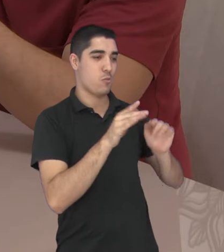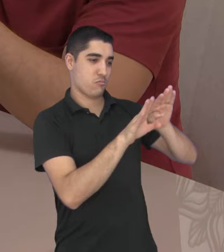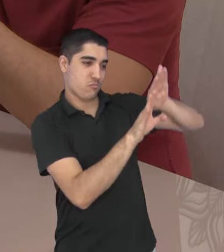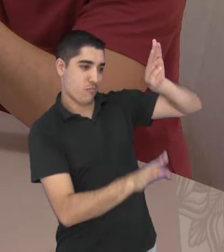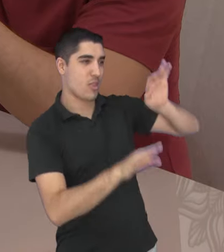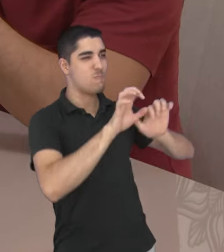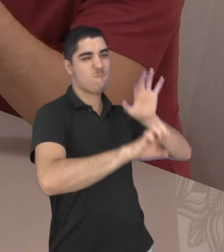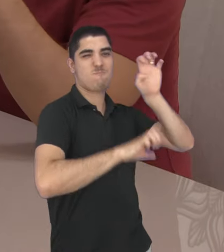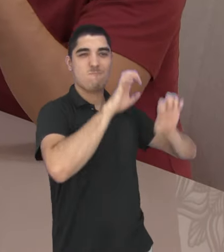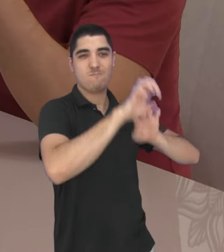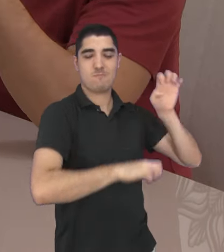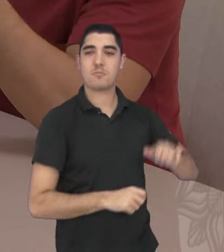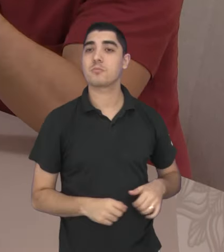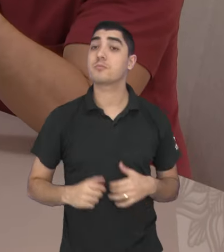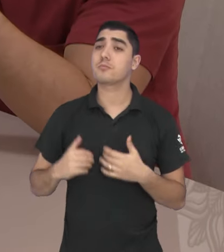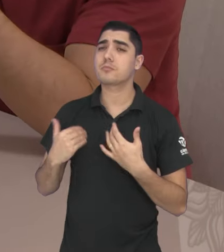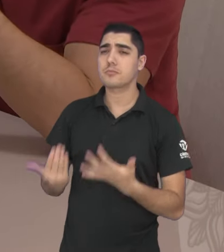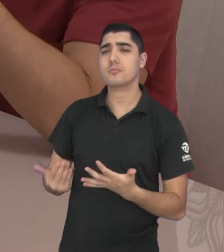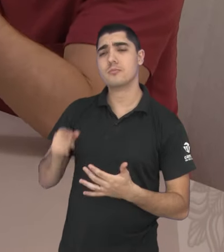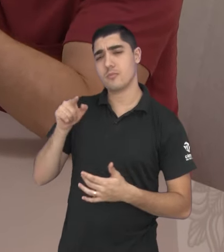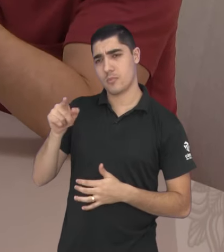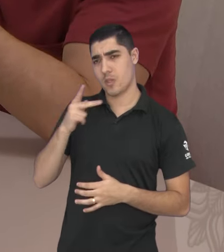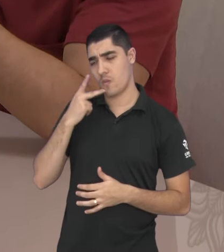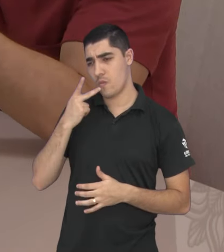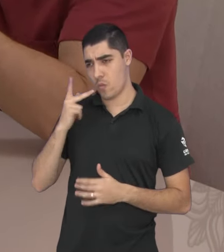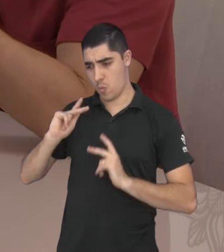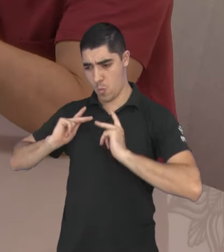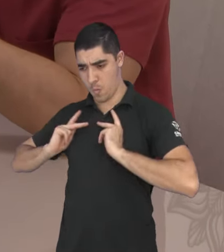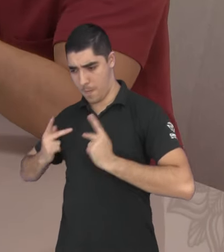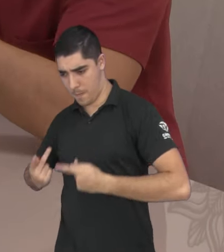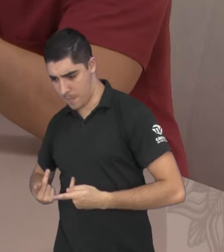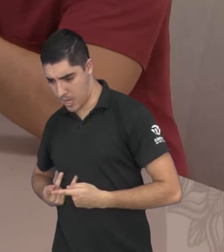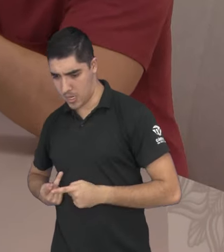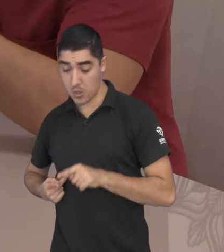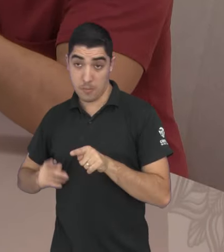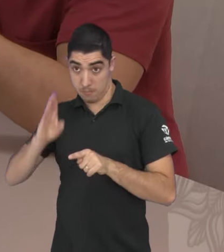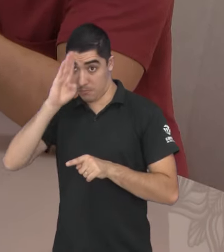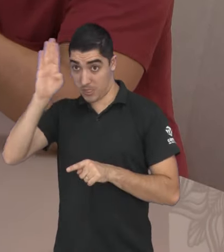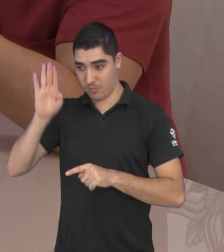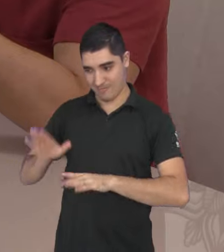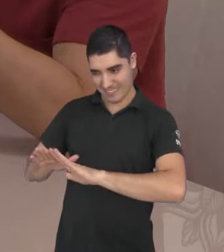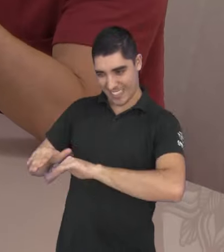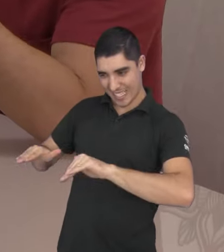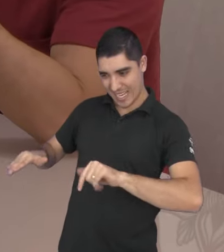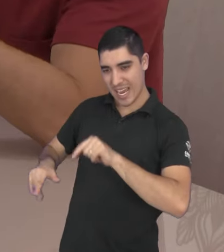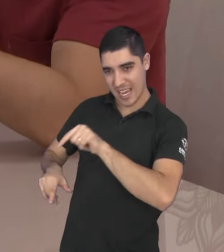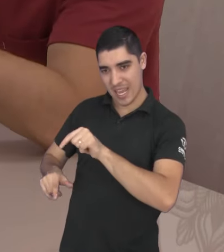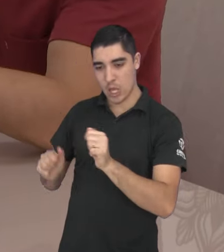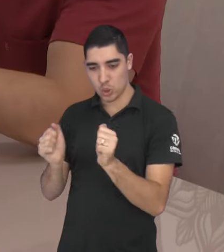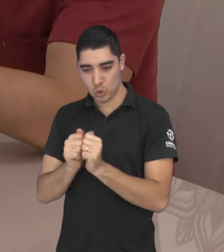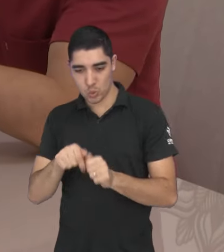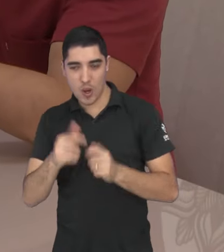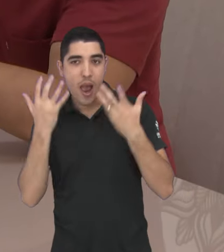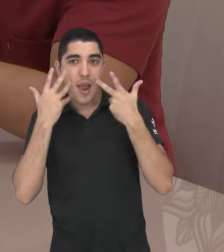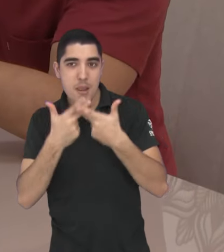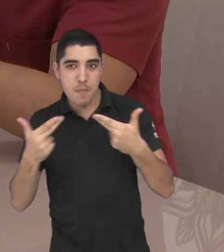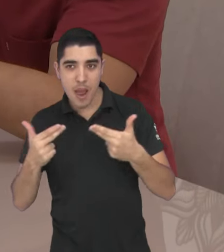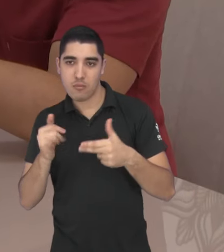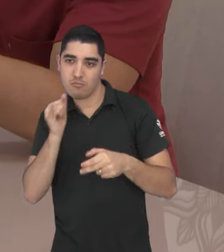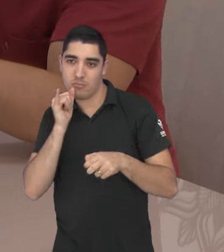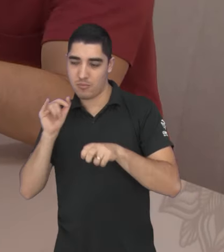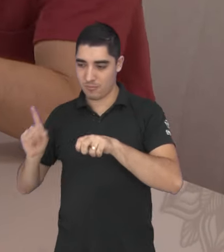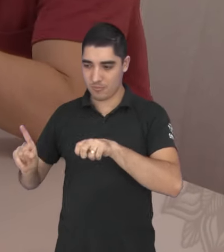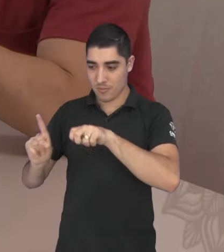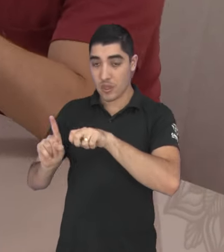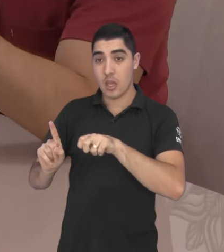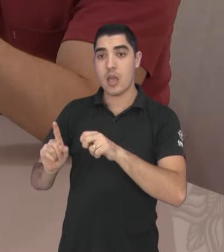a situação. Mas nessa relação com humanos, especialmente com as crianças, né? Quando chega uma criança também na casa,